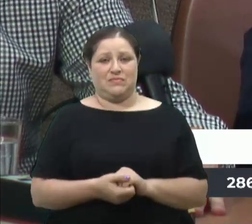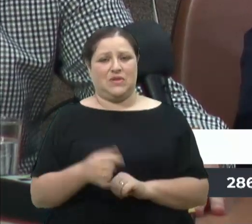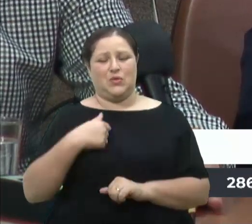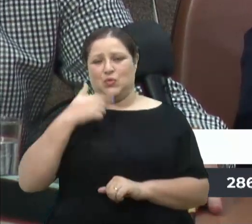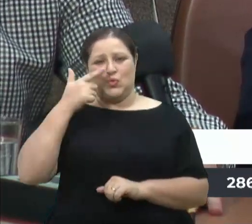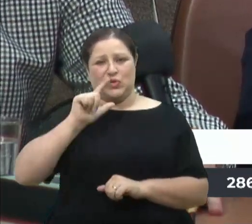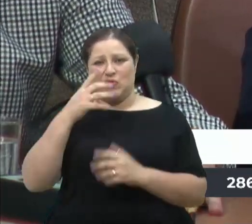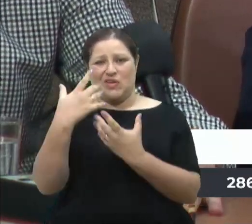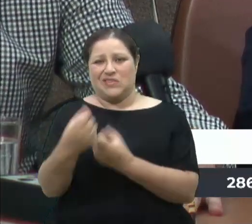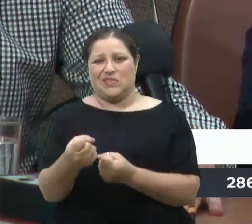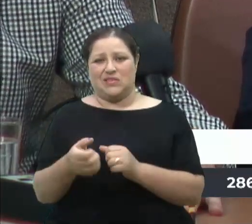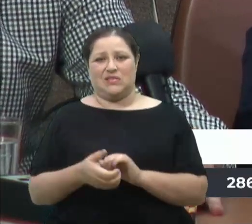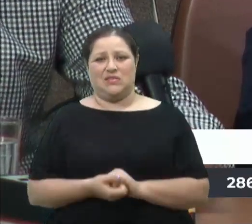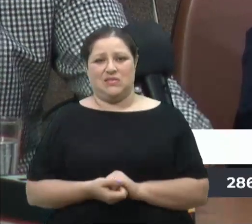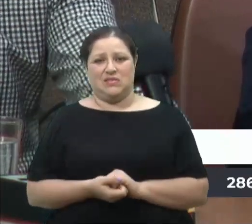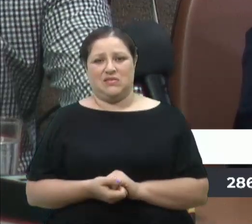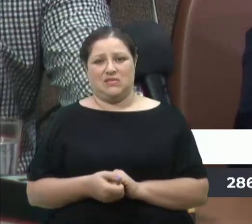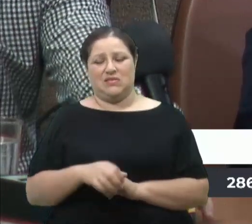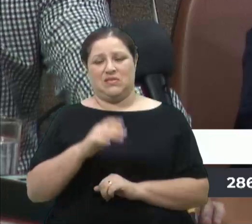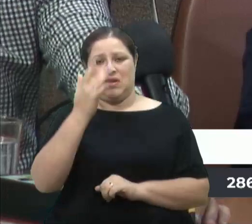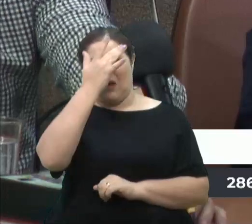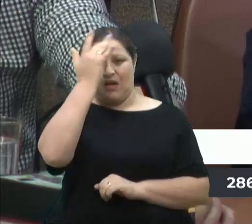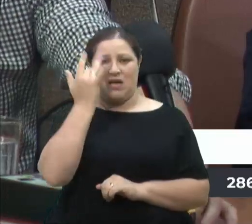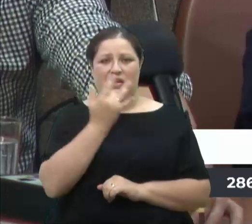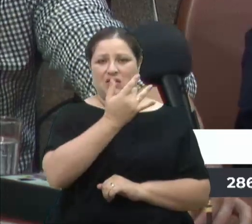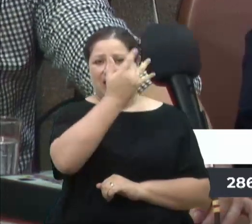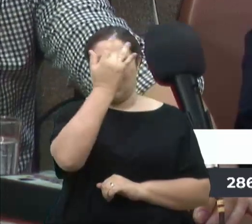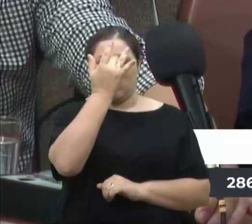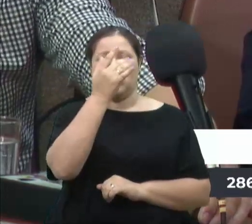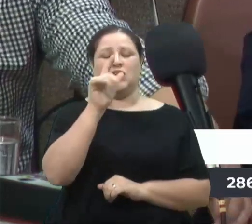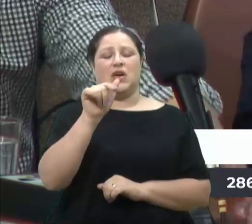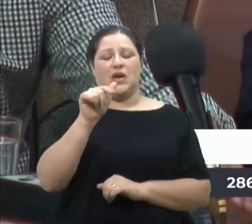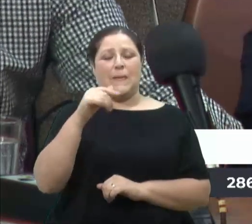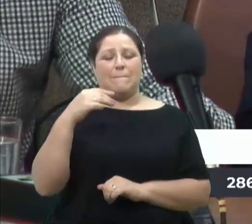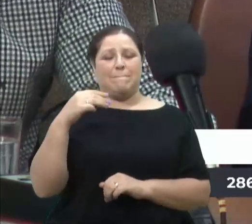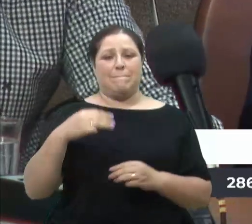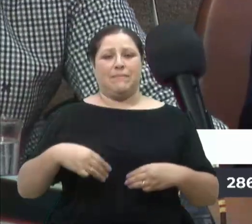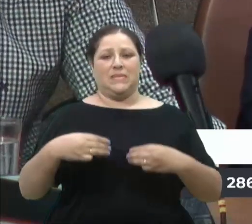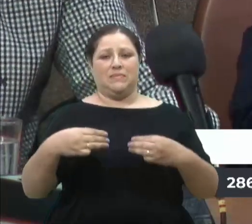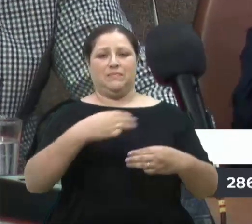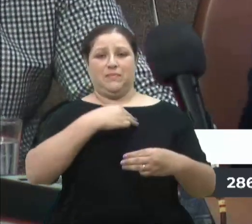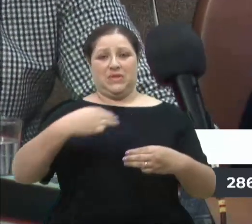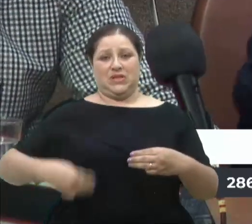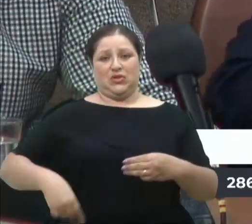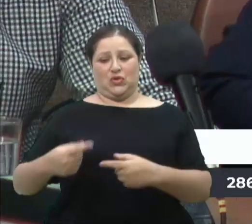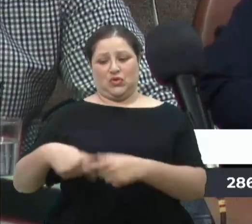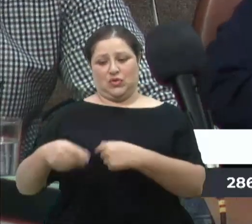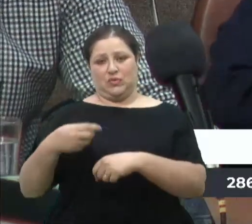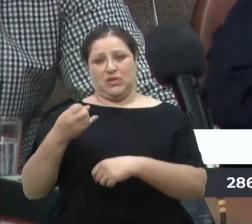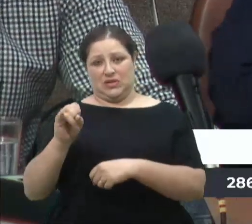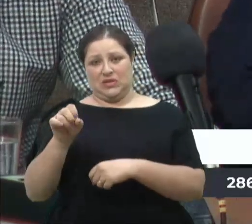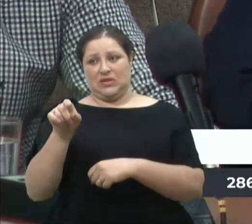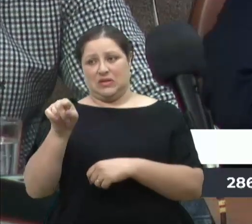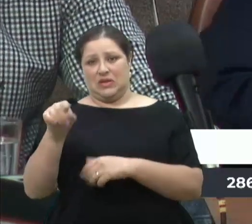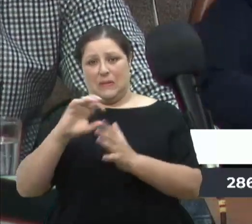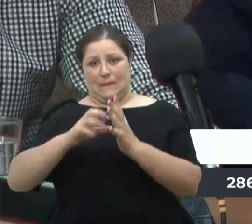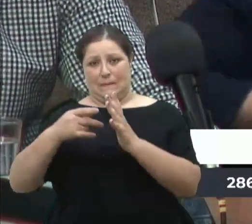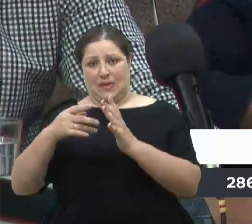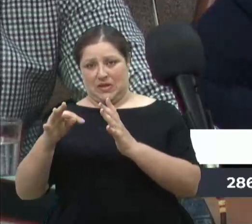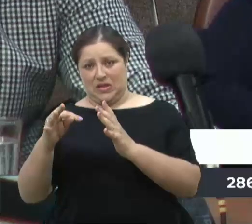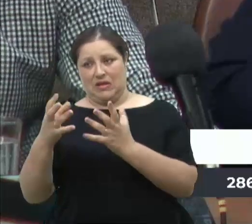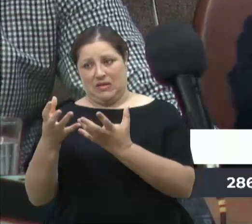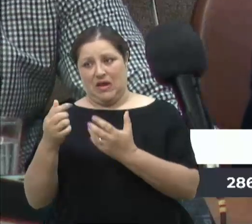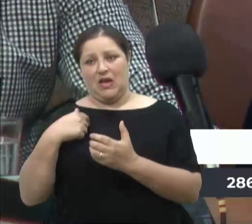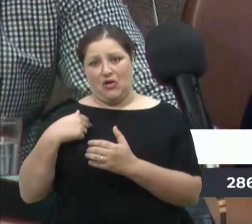consigo aceitar o Haddad ser Ministro da Economia se o PT quiser eu vou lá e você é um Ministro da Economia